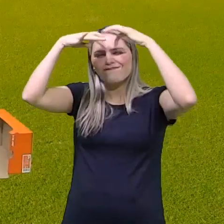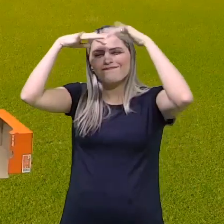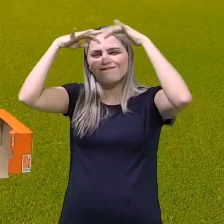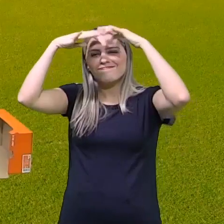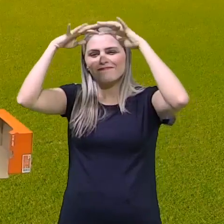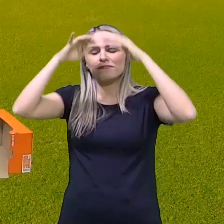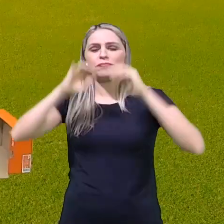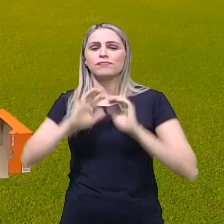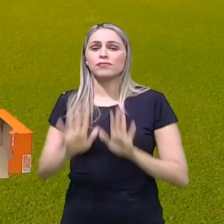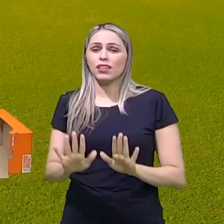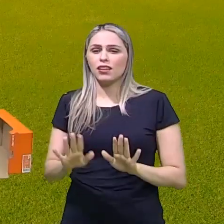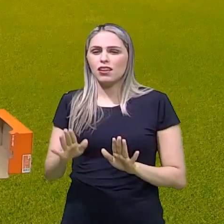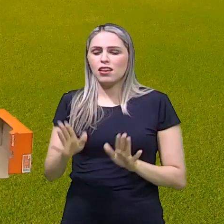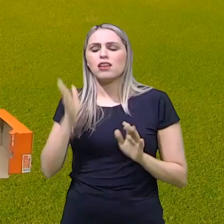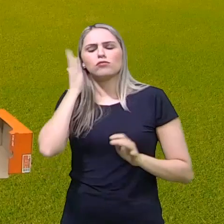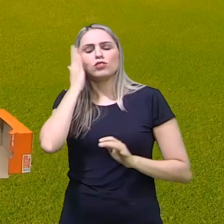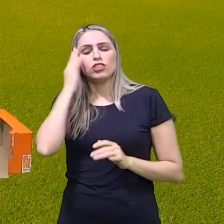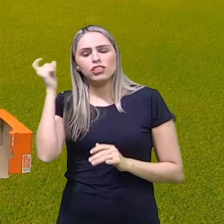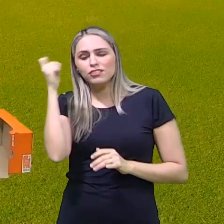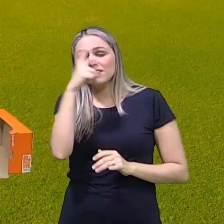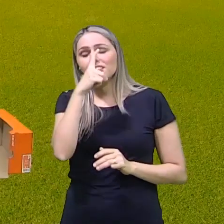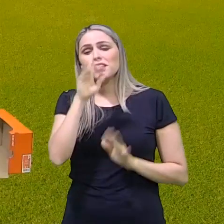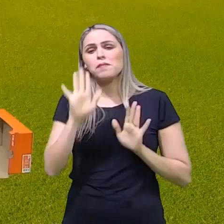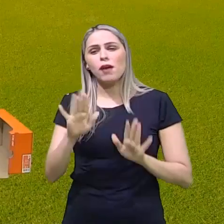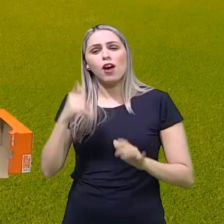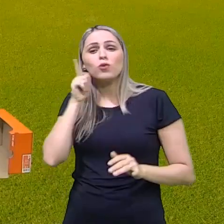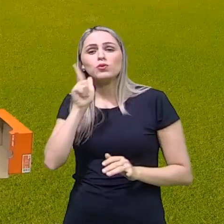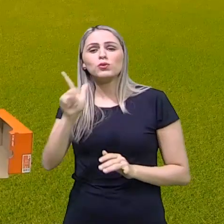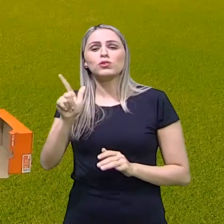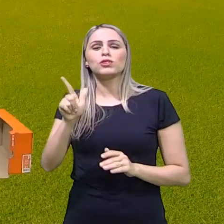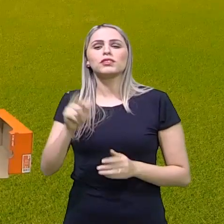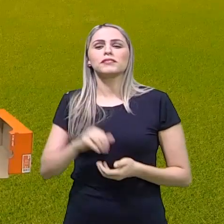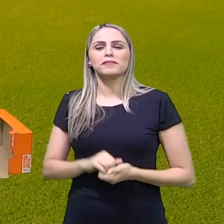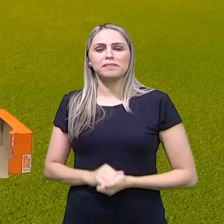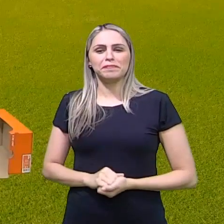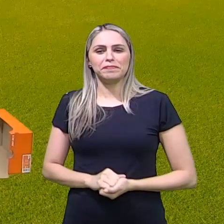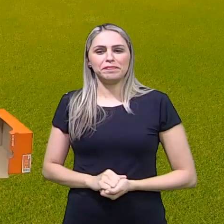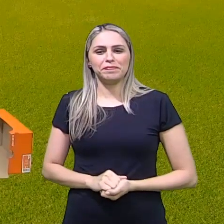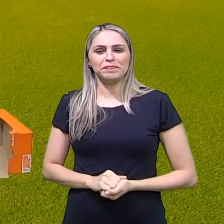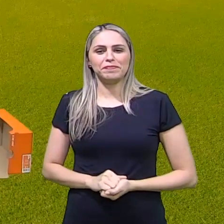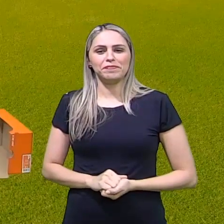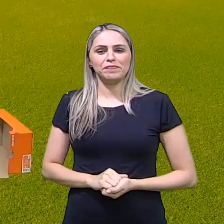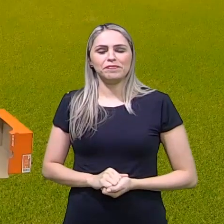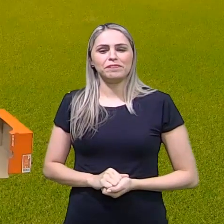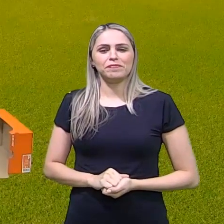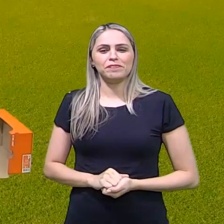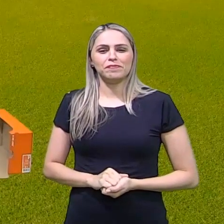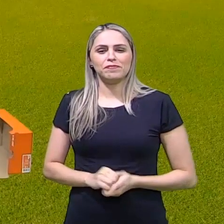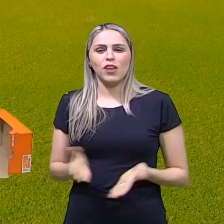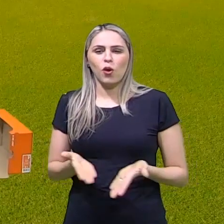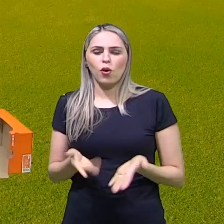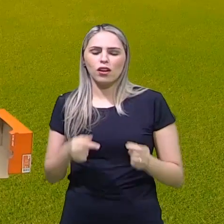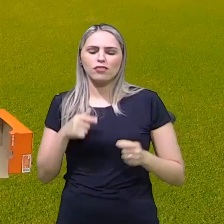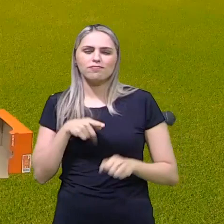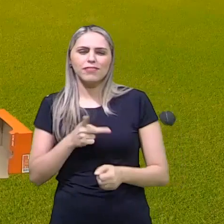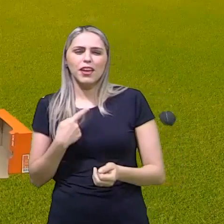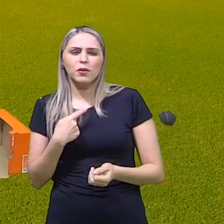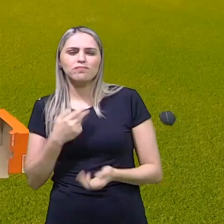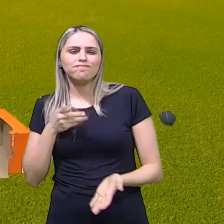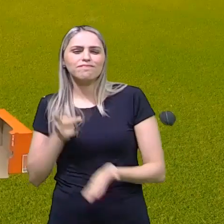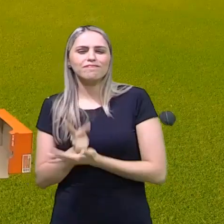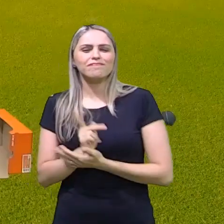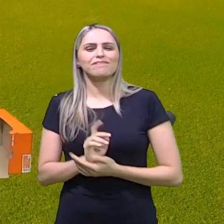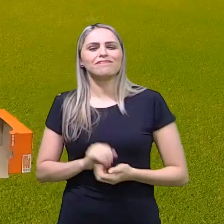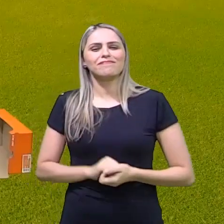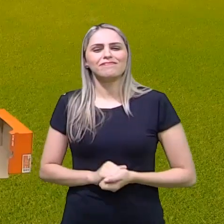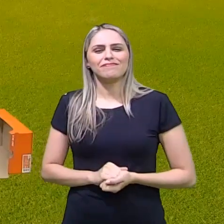Tá difícil, porque tá na quina. É, ele colocou uma coisa bastante difícil. Essa daqui é agora, é minha chance. Minha chance.